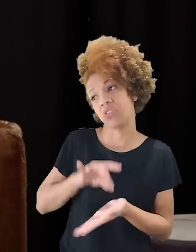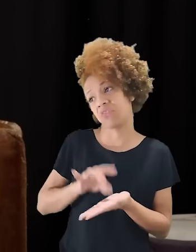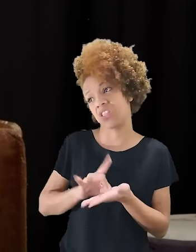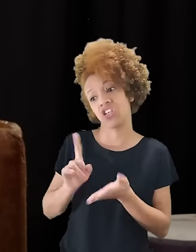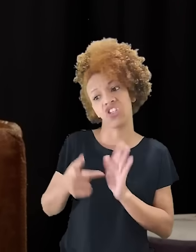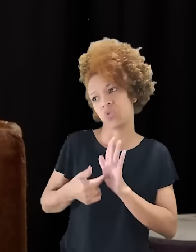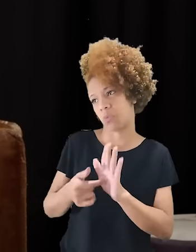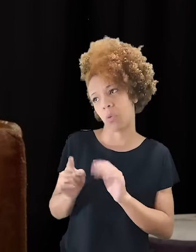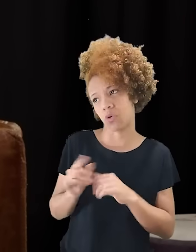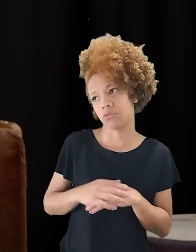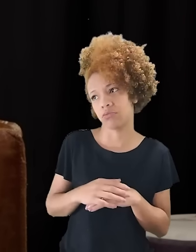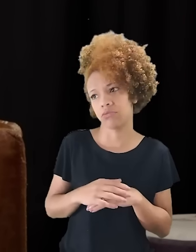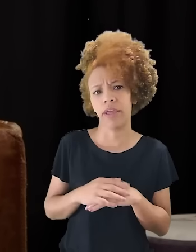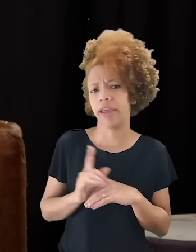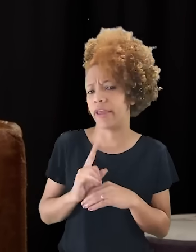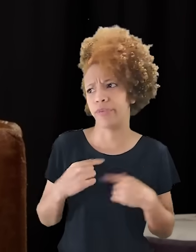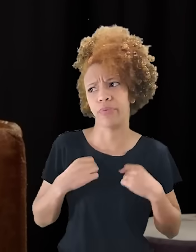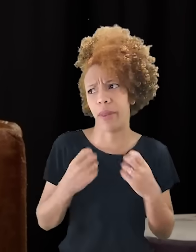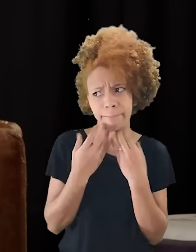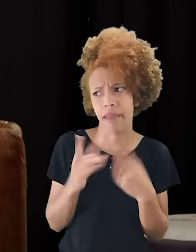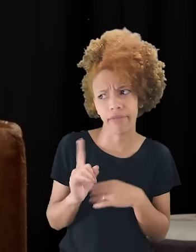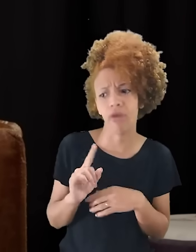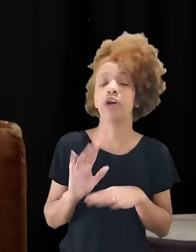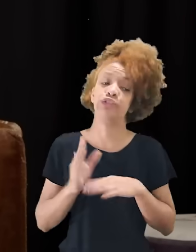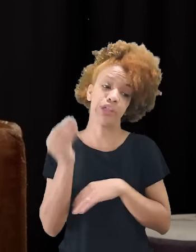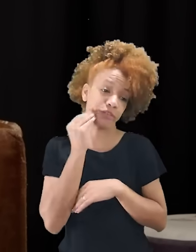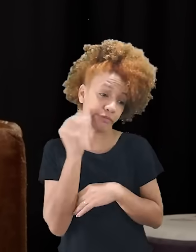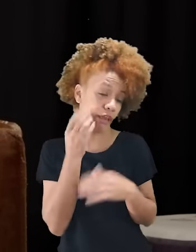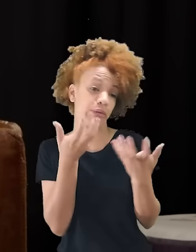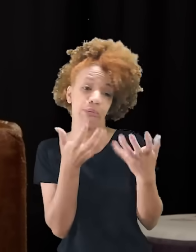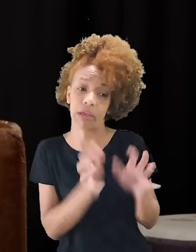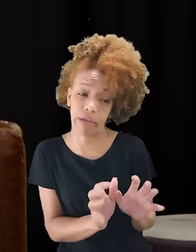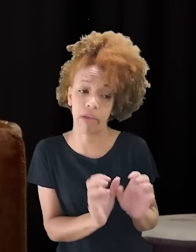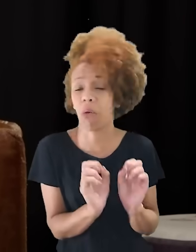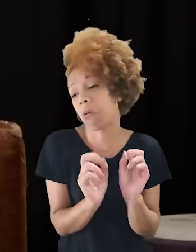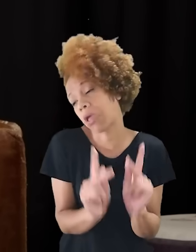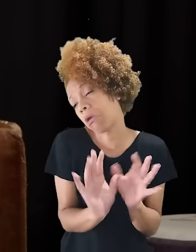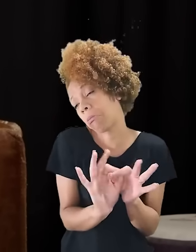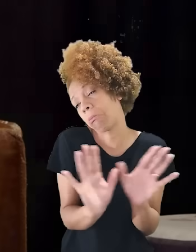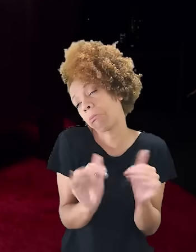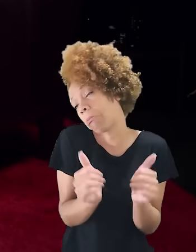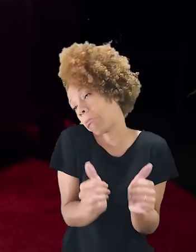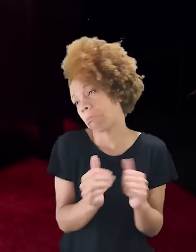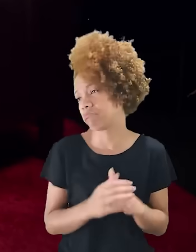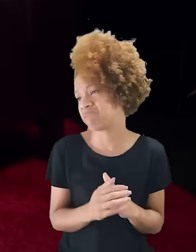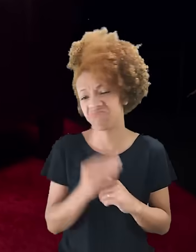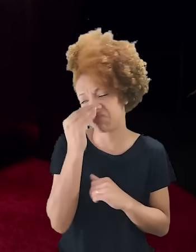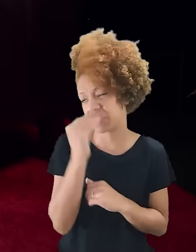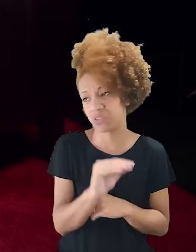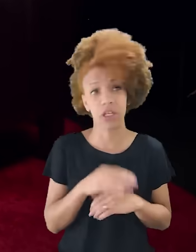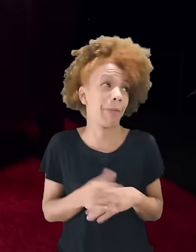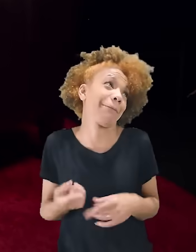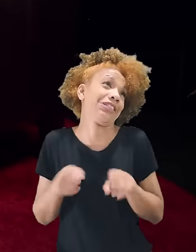nem mostro ele na verdade no caso e ele nem se veste bem tá Eu já tentei não quer eu falei a fique como quiser também eu nem ligo mais